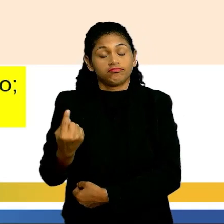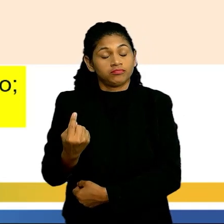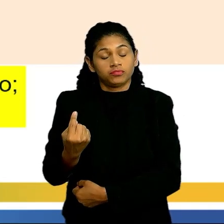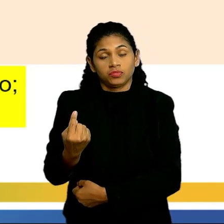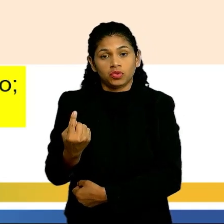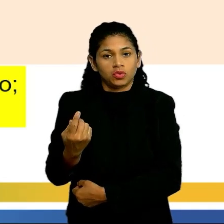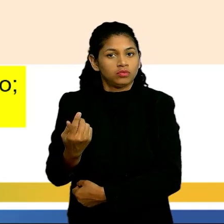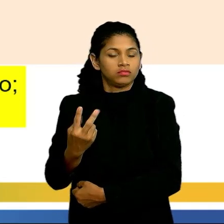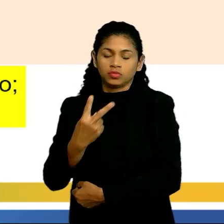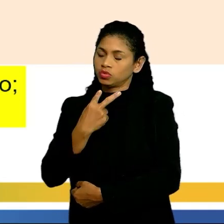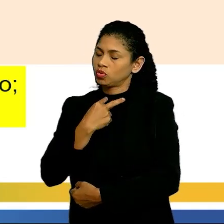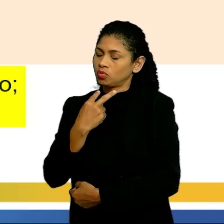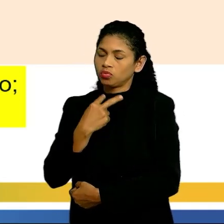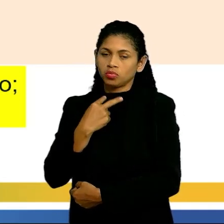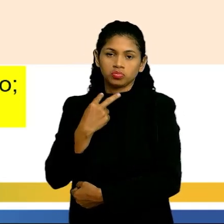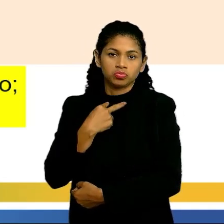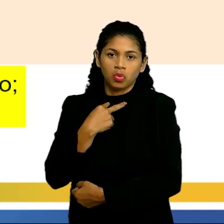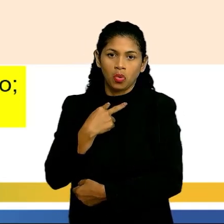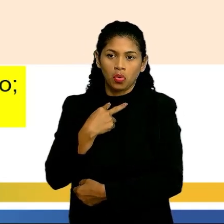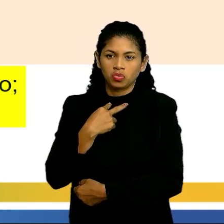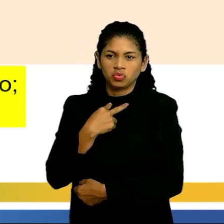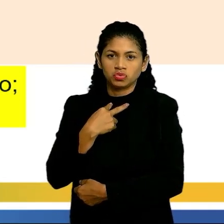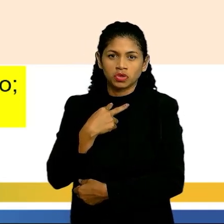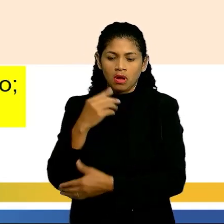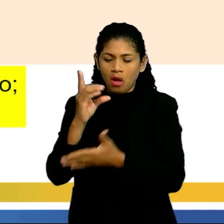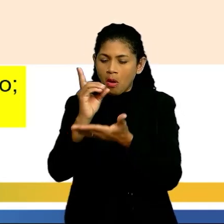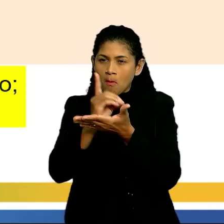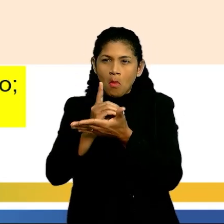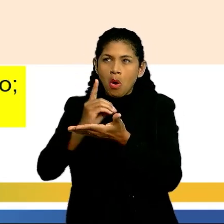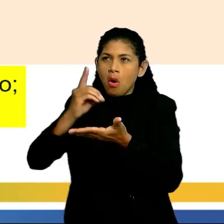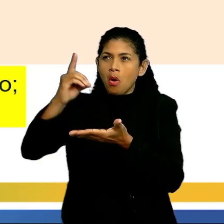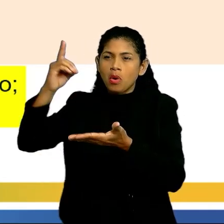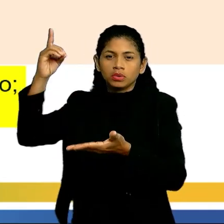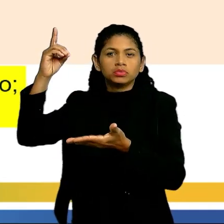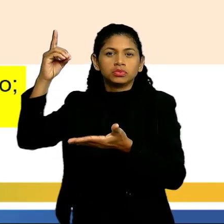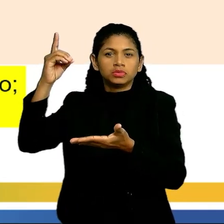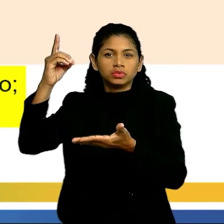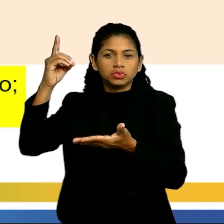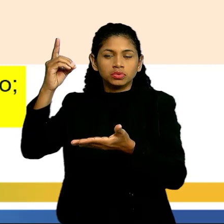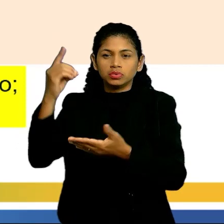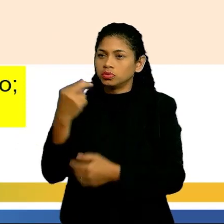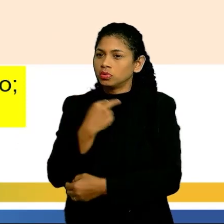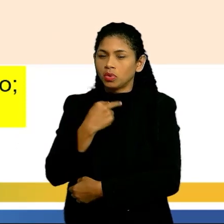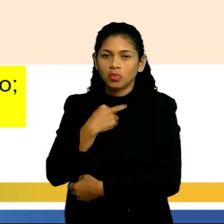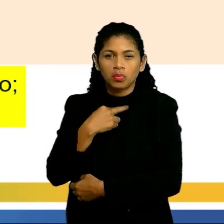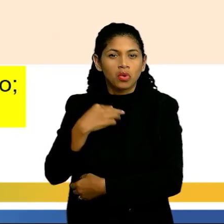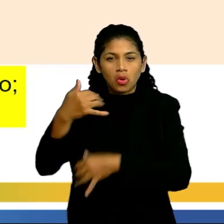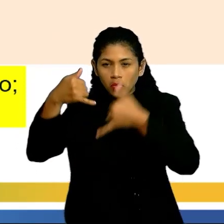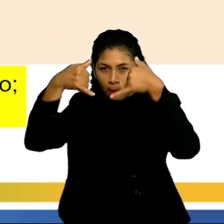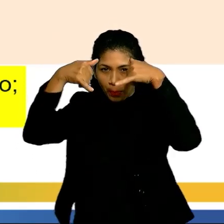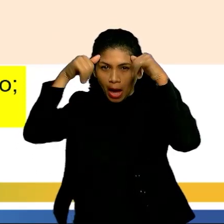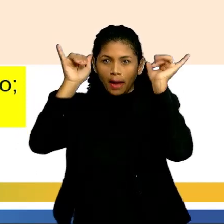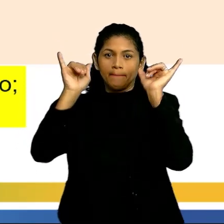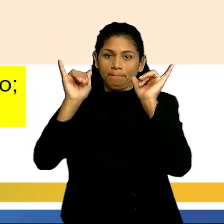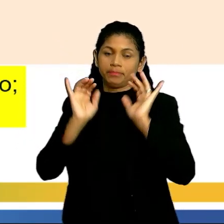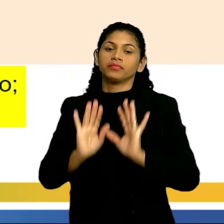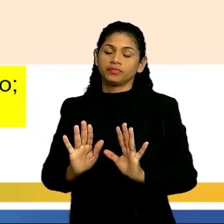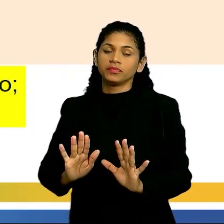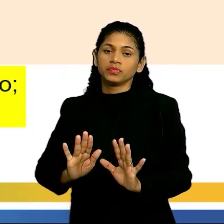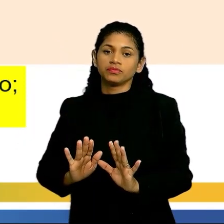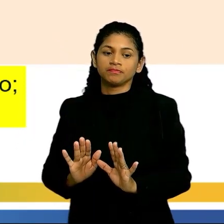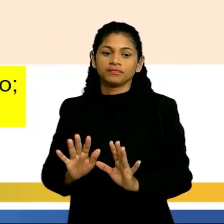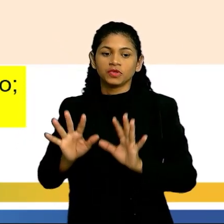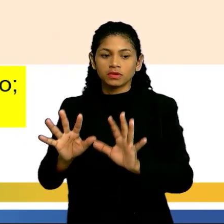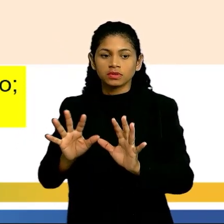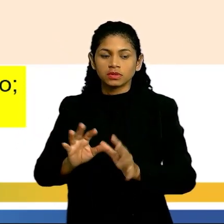de Deus. Nós estamos no mundo sozinhos e nós temos que aprender a caminhar com as nossas próprias pernas. Então, é desse jeito que ele